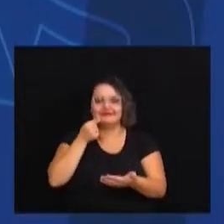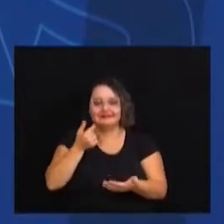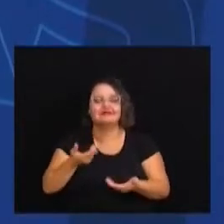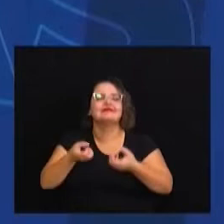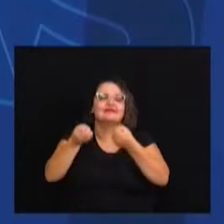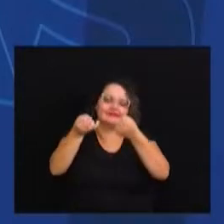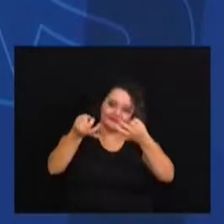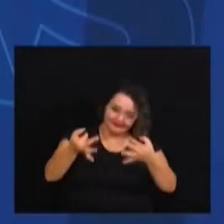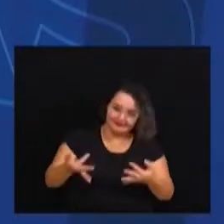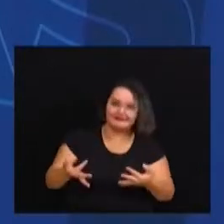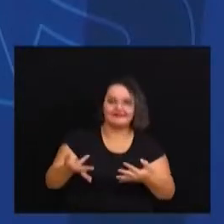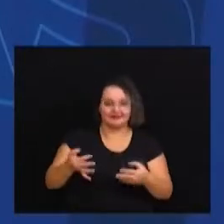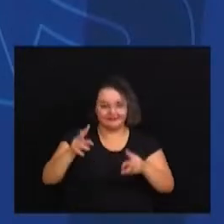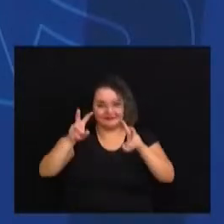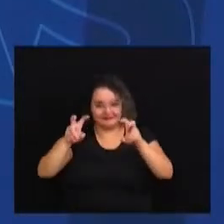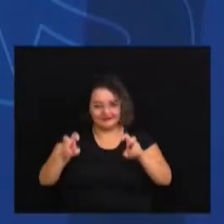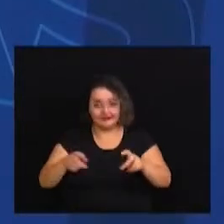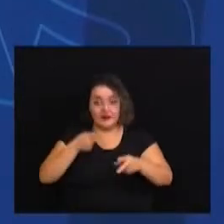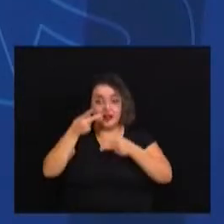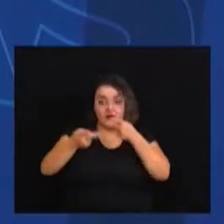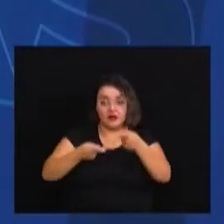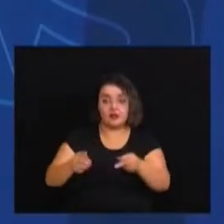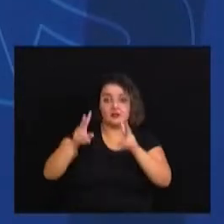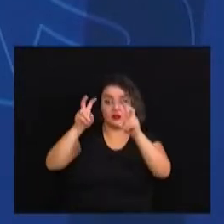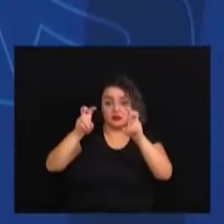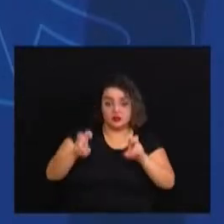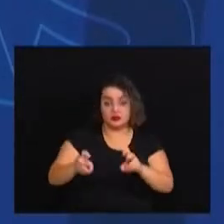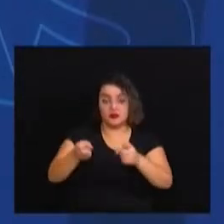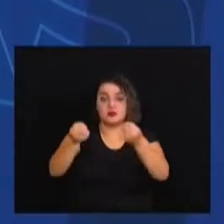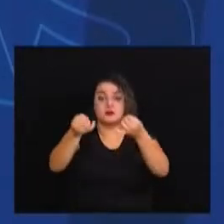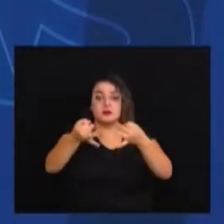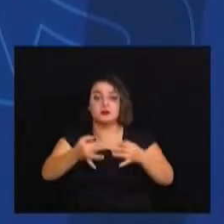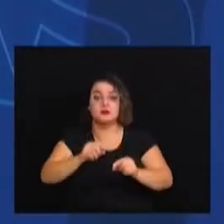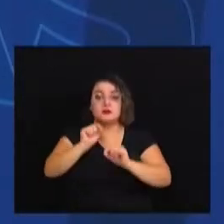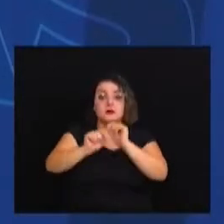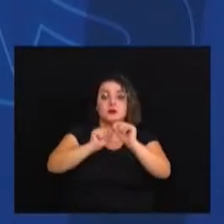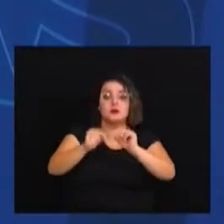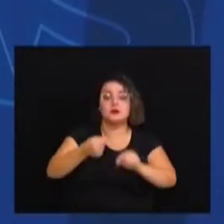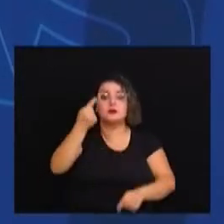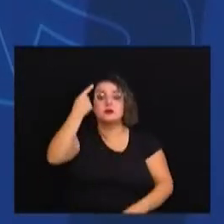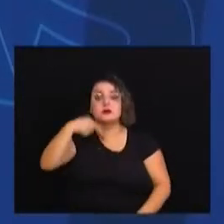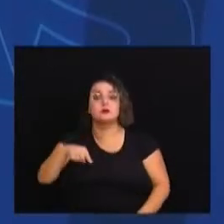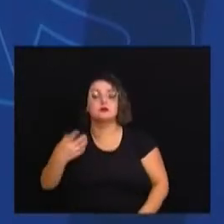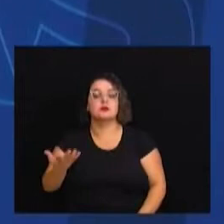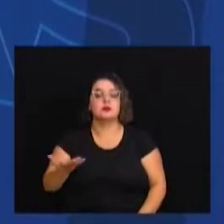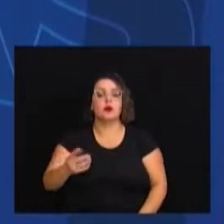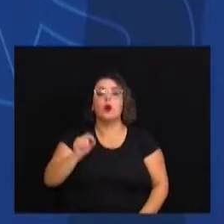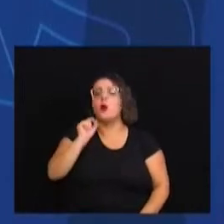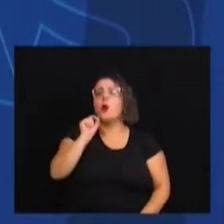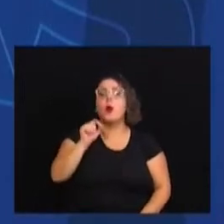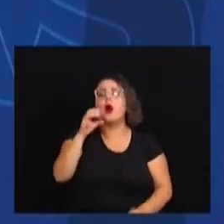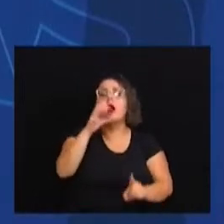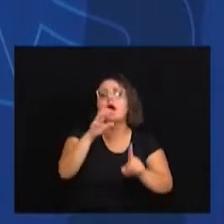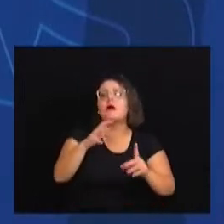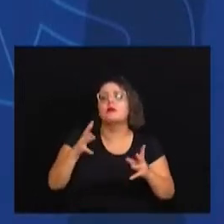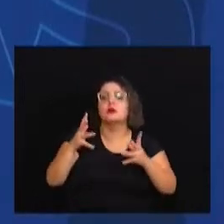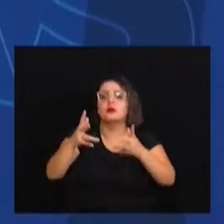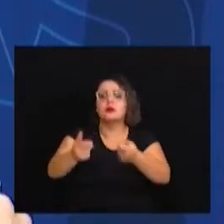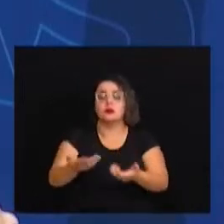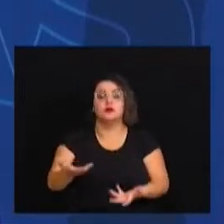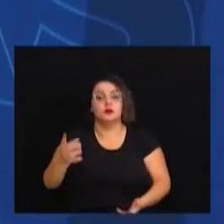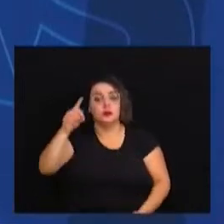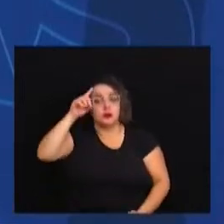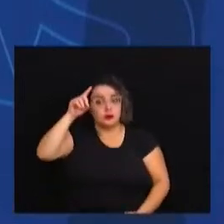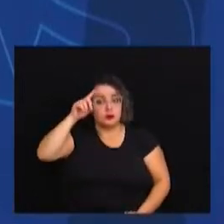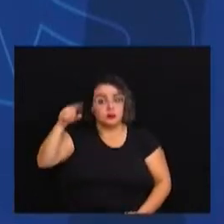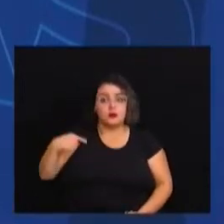falar justamente sobre isso. Vamos falar um pouco sobre esse assunto, explicar o que são esses perfis, o que é que influencia essa coisa toda